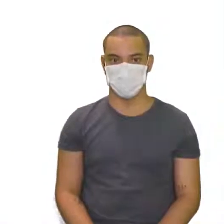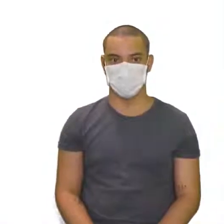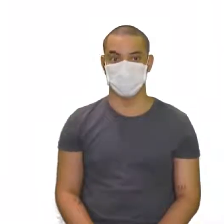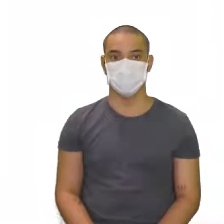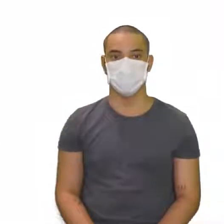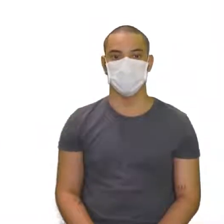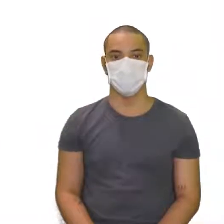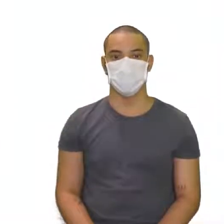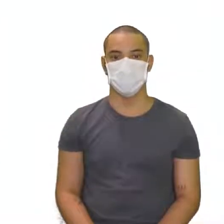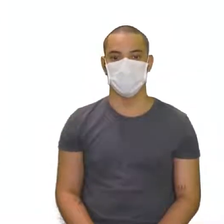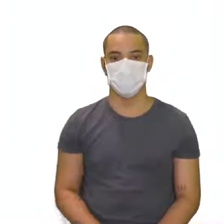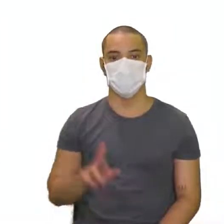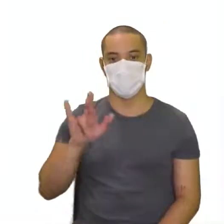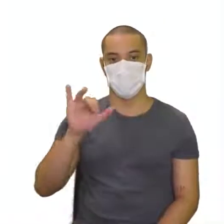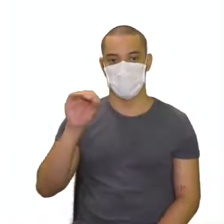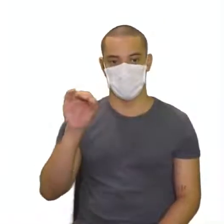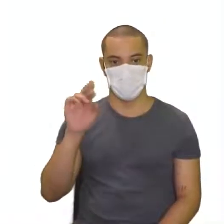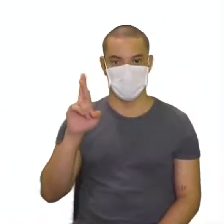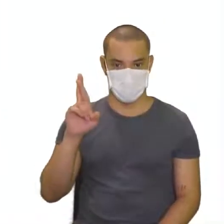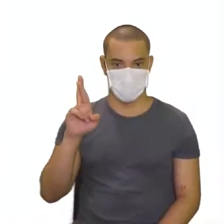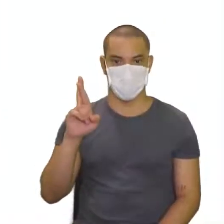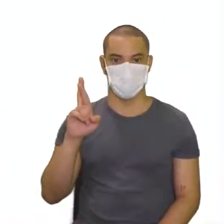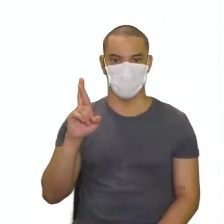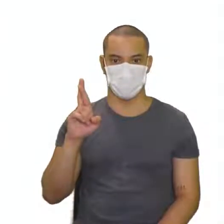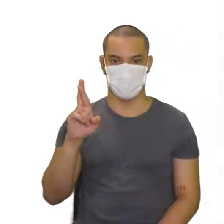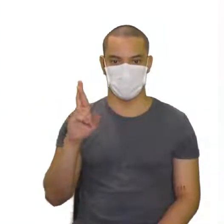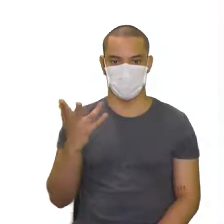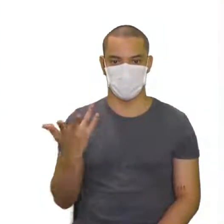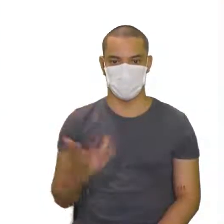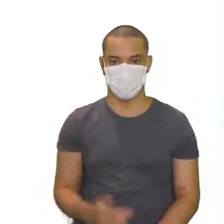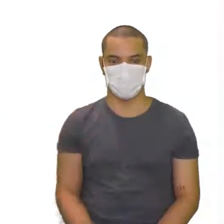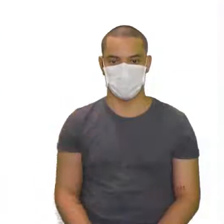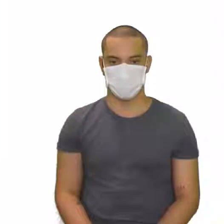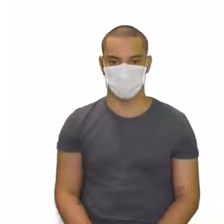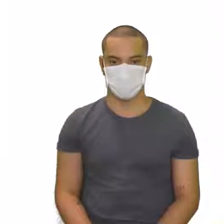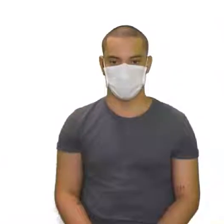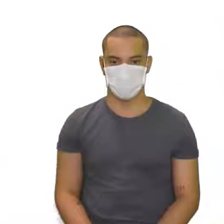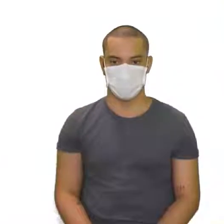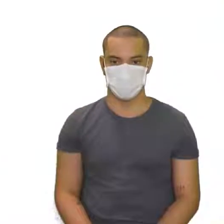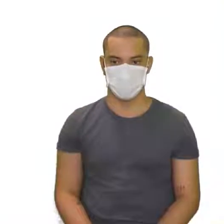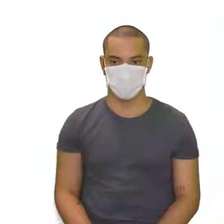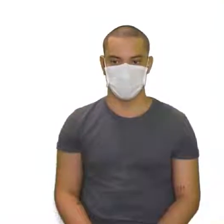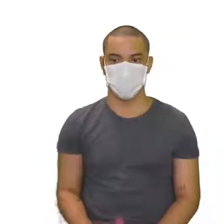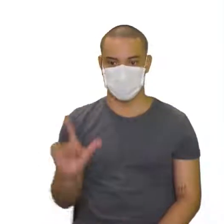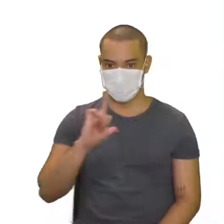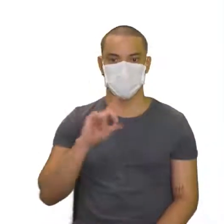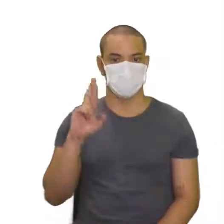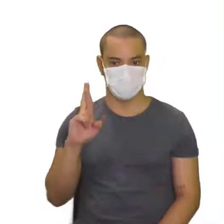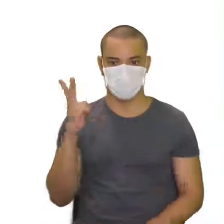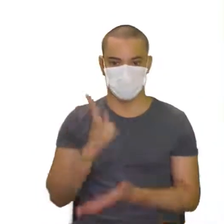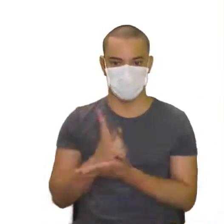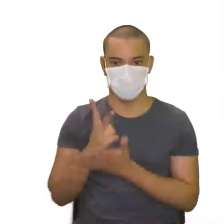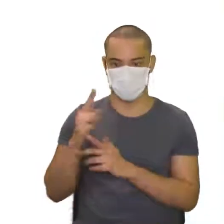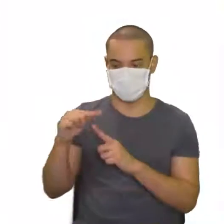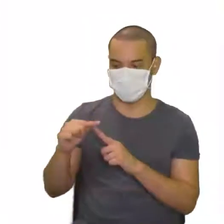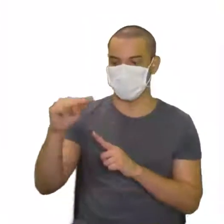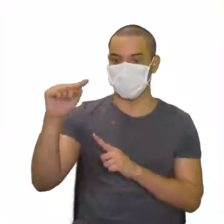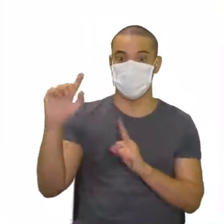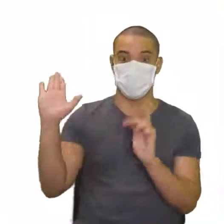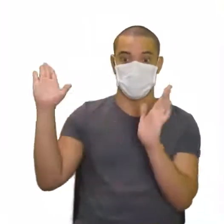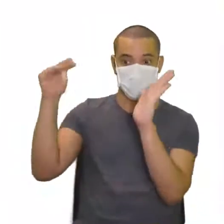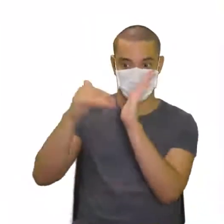raio R, tá bom? Então, se você pegar do centro até a parte aqui, nós temos o raio,